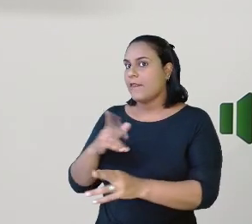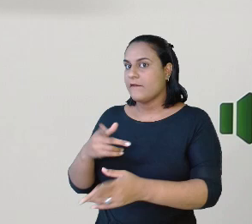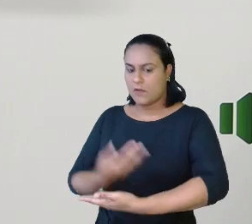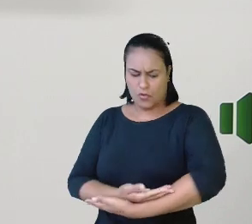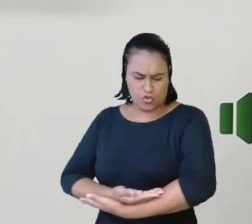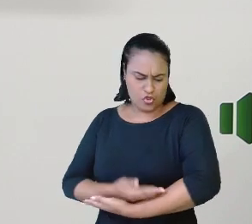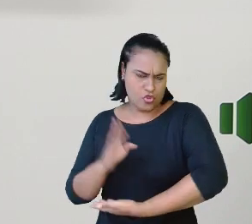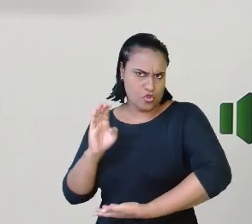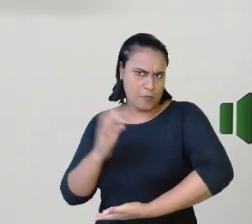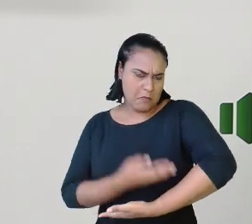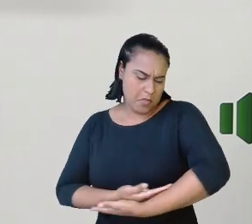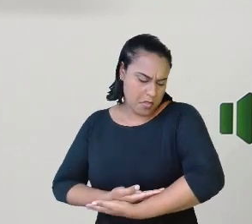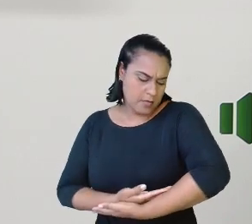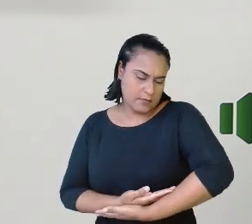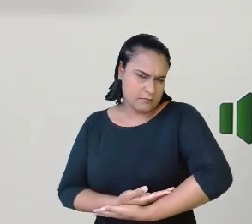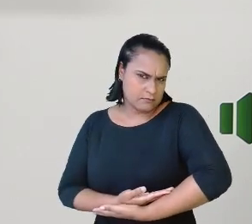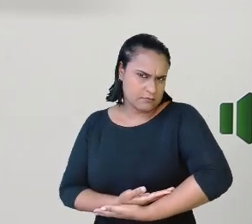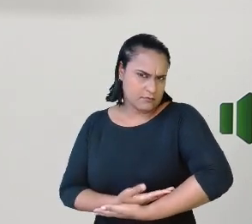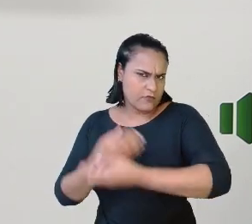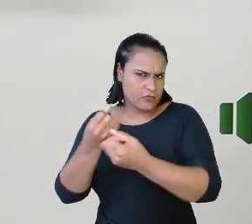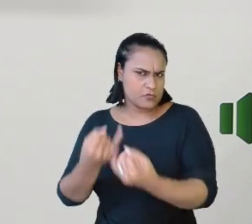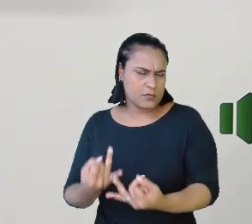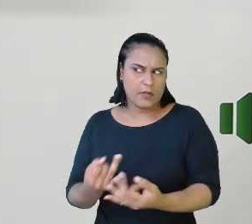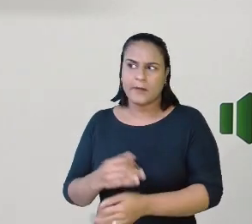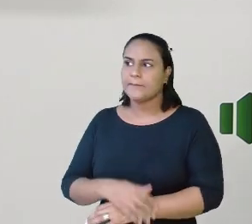que diferença é essa.